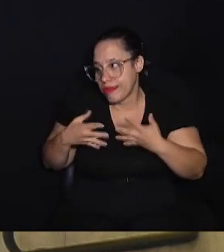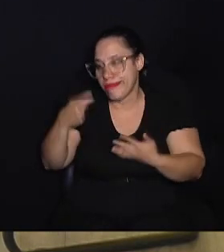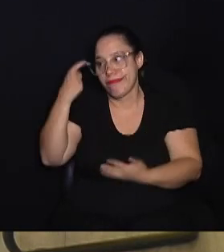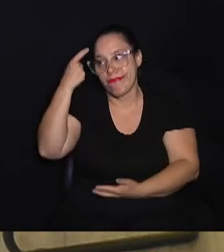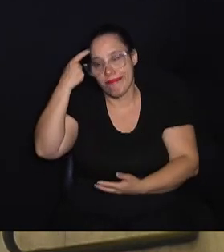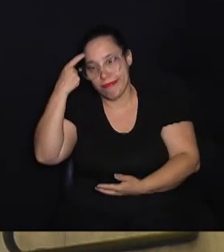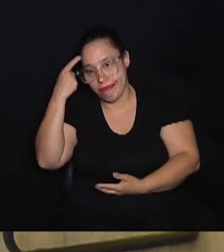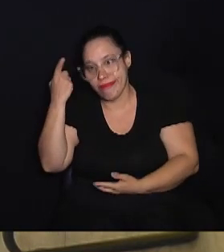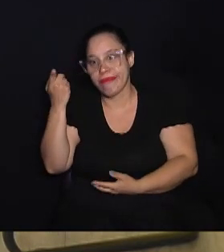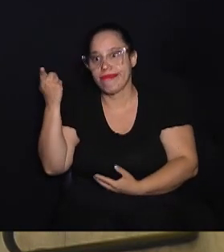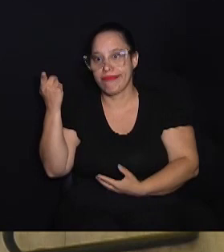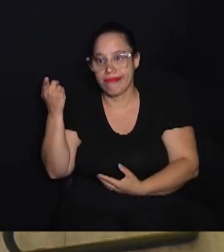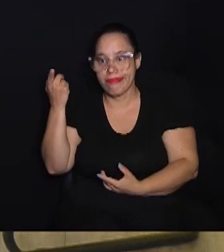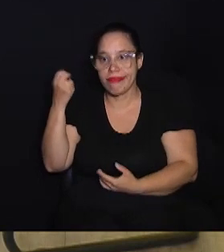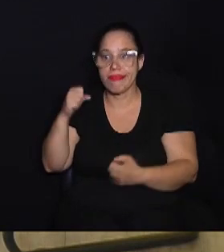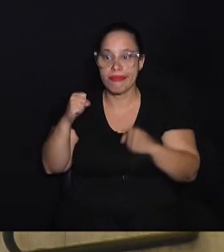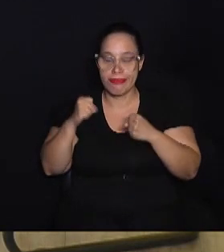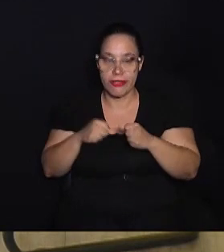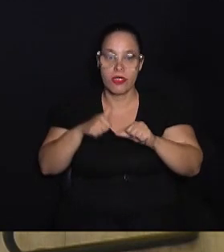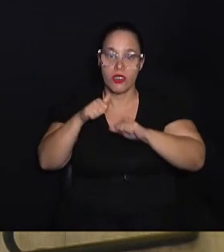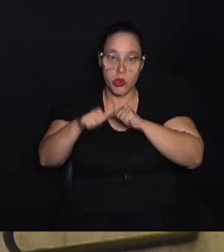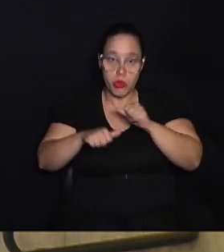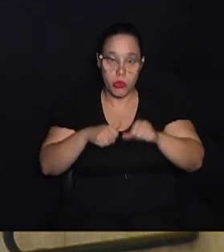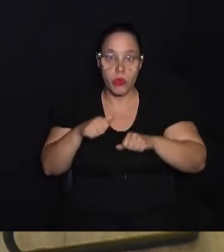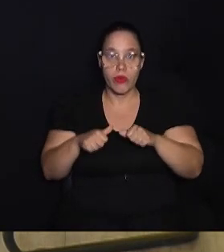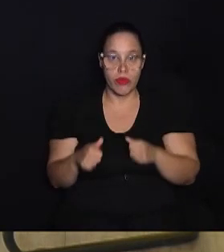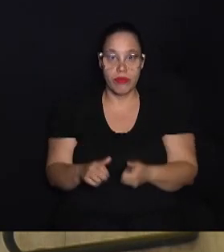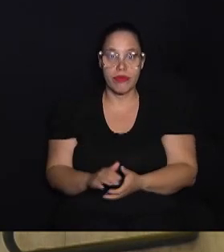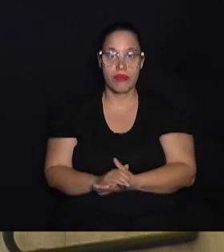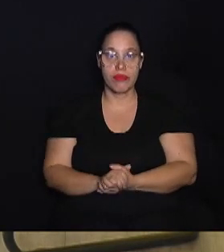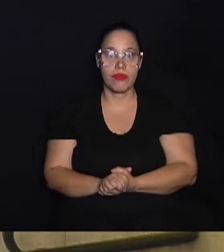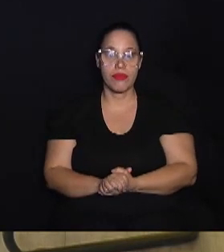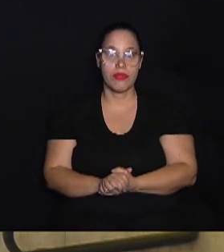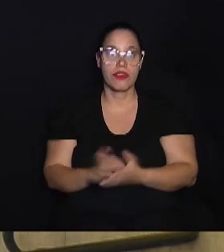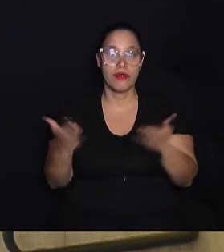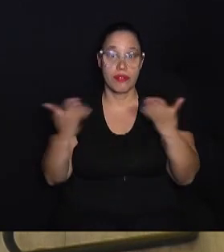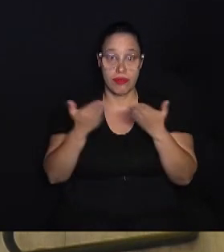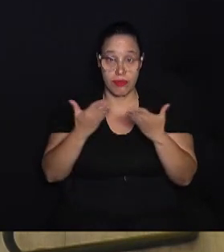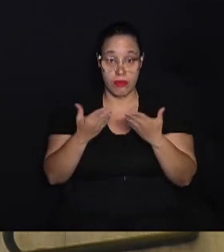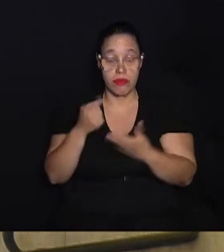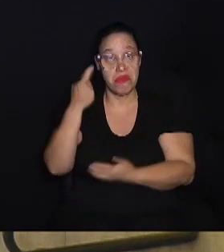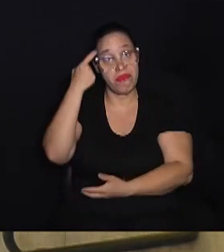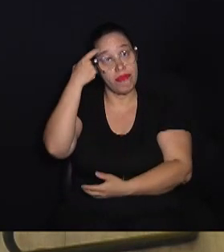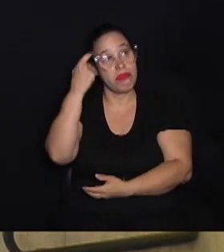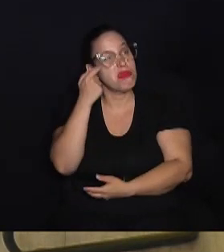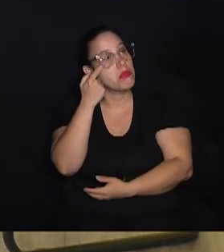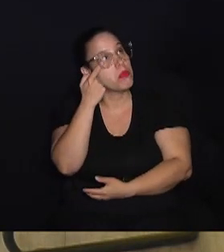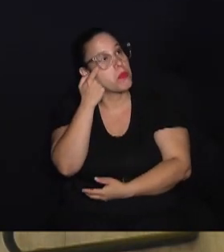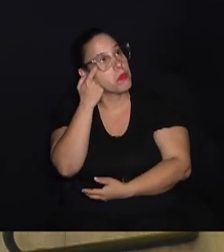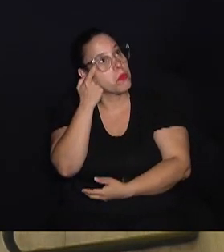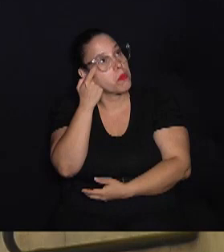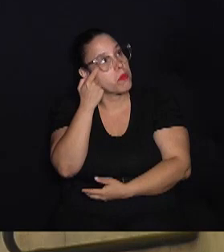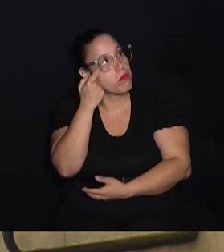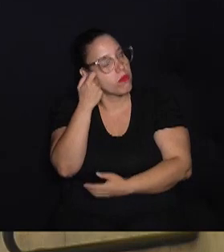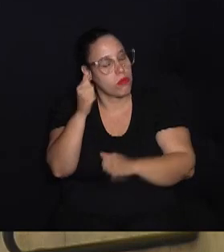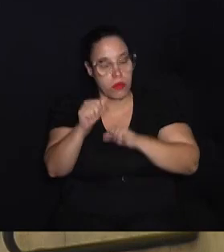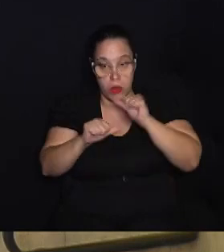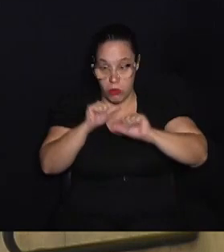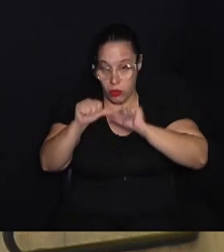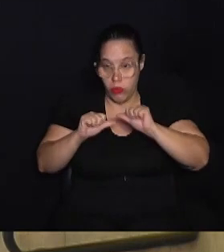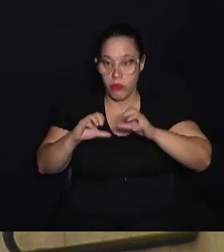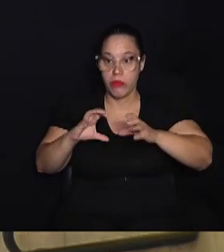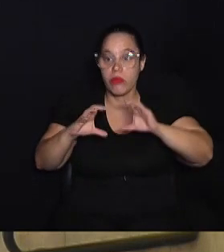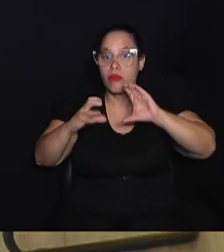consciência ali para a gente poder tentar mudar isso, né? Agora, quando a gente pensa nessa mudança do